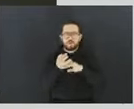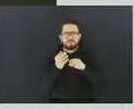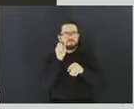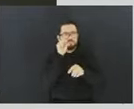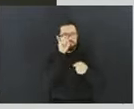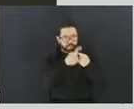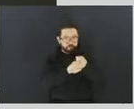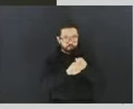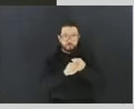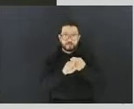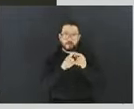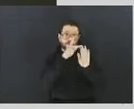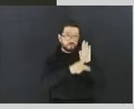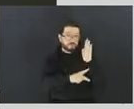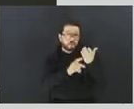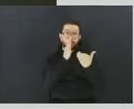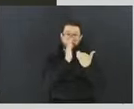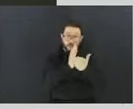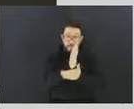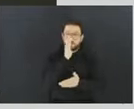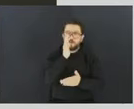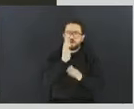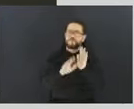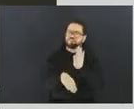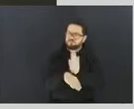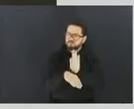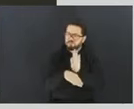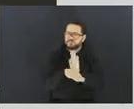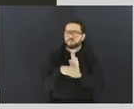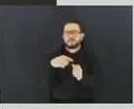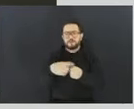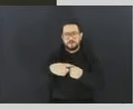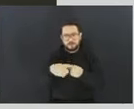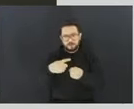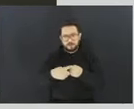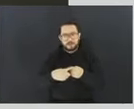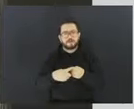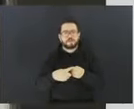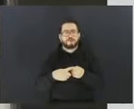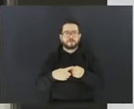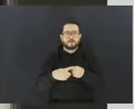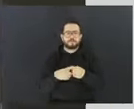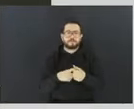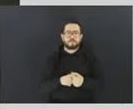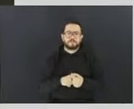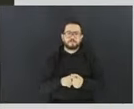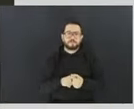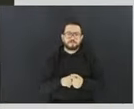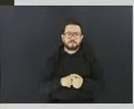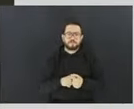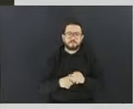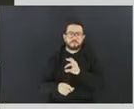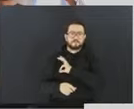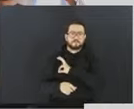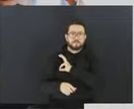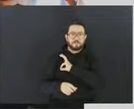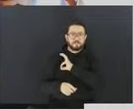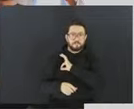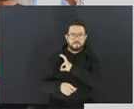foi importantíssimo para a cidade, para o povo de Curitiba. Então, a polícia, ela tem uma